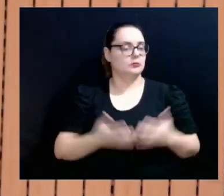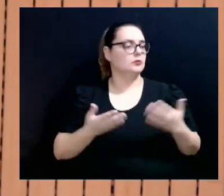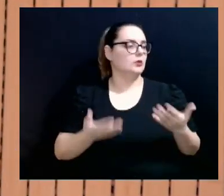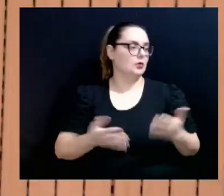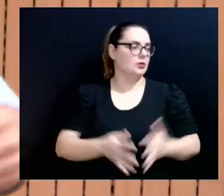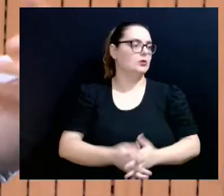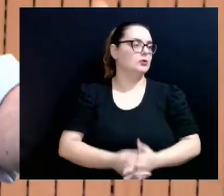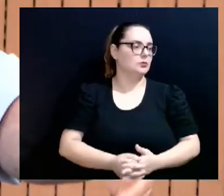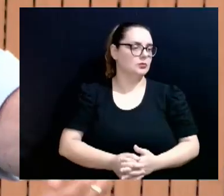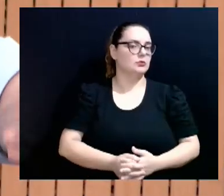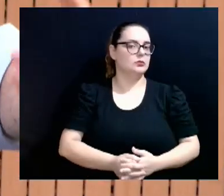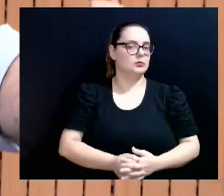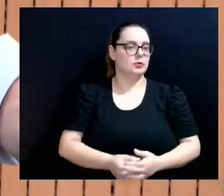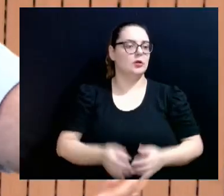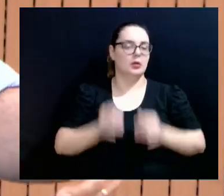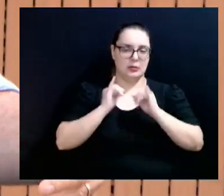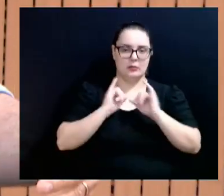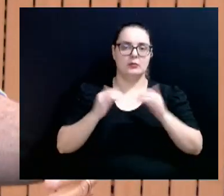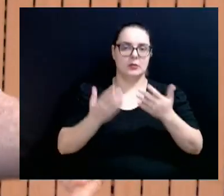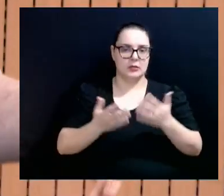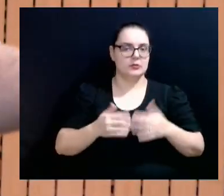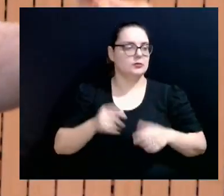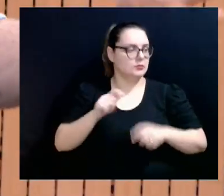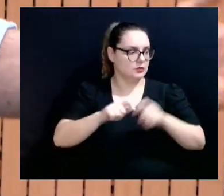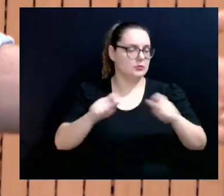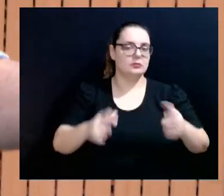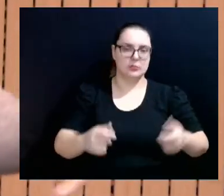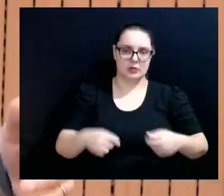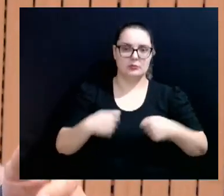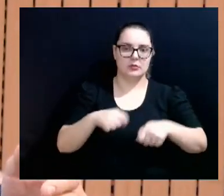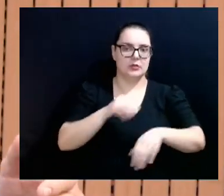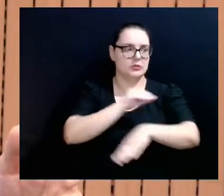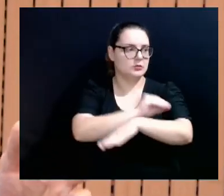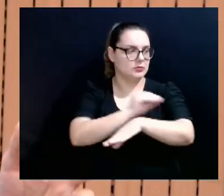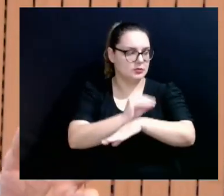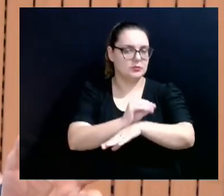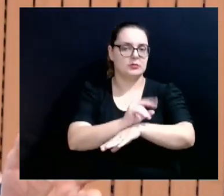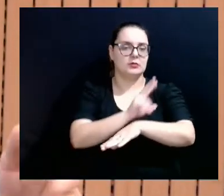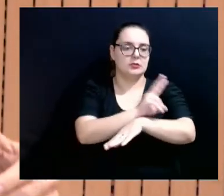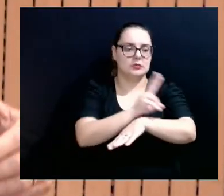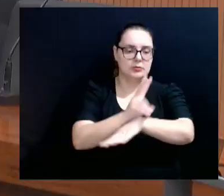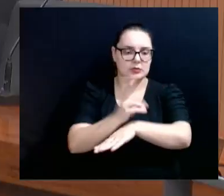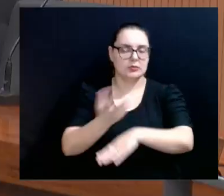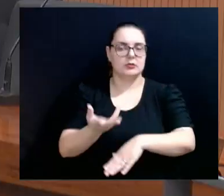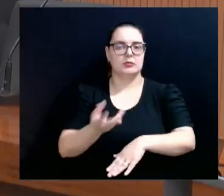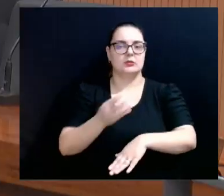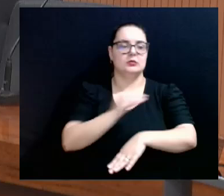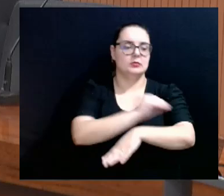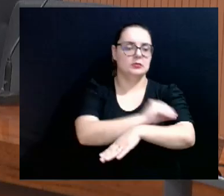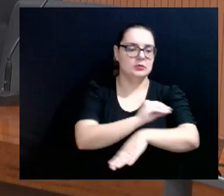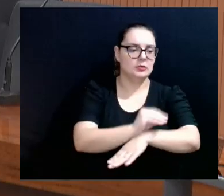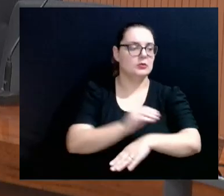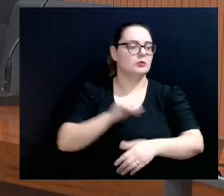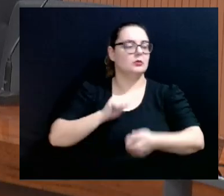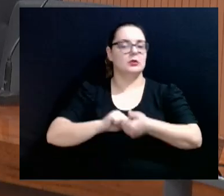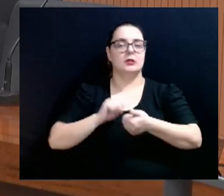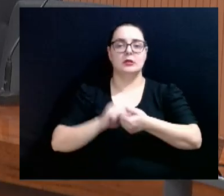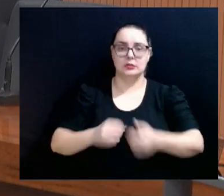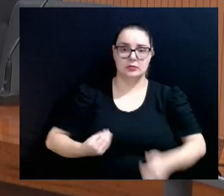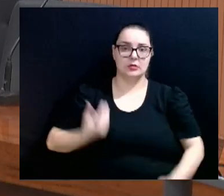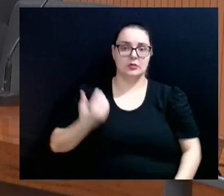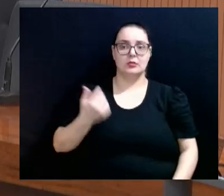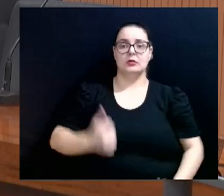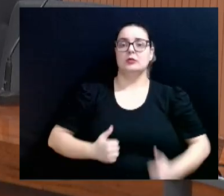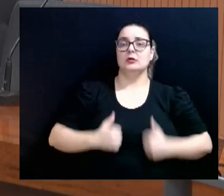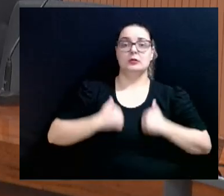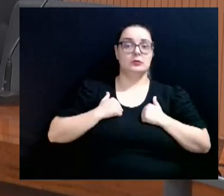a mensagem de que as pessoas têm que se cuidar, né? Falamos um pouquinho sobre qualidade de vida, imunidade. A imunidade passa